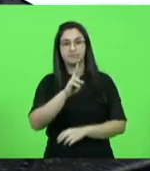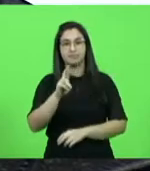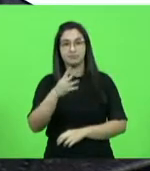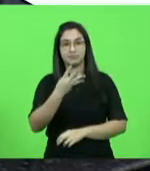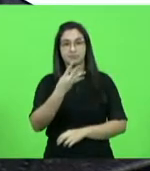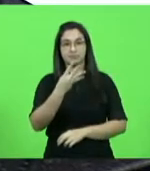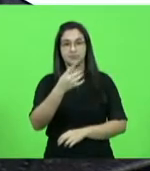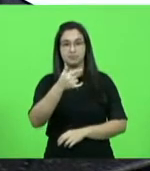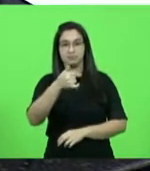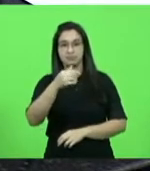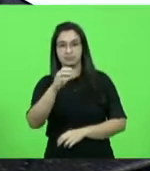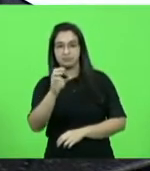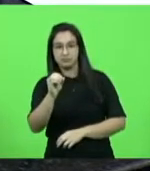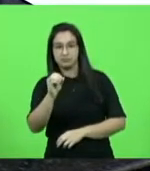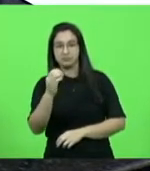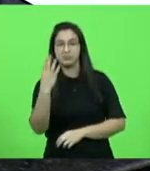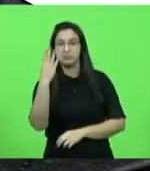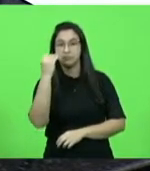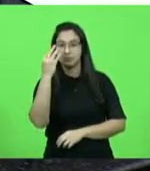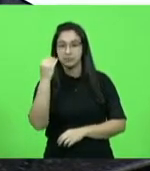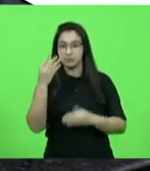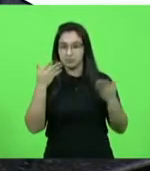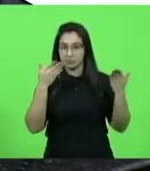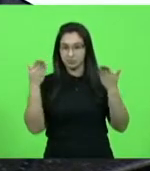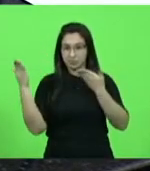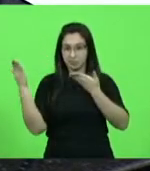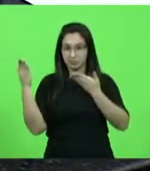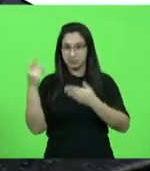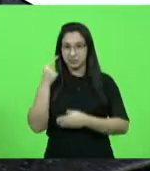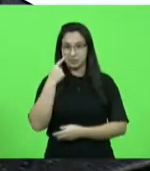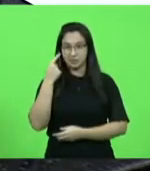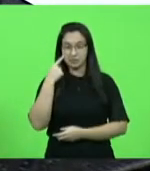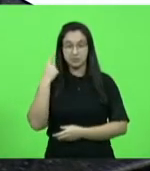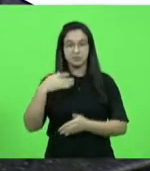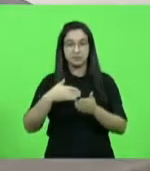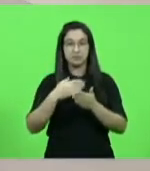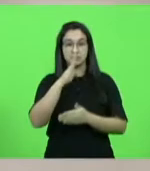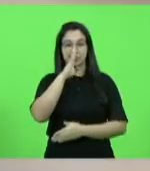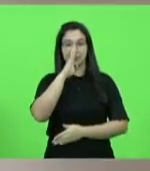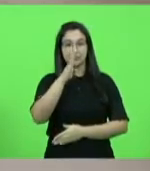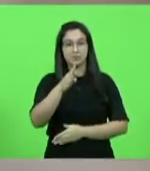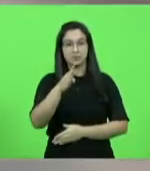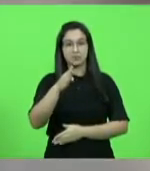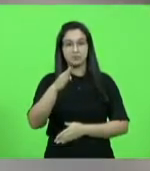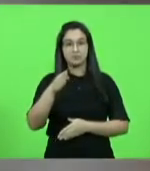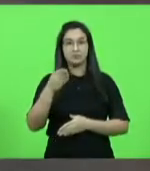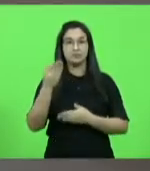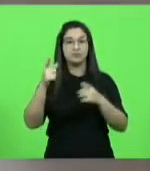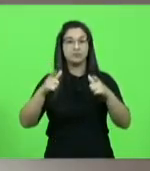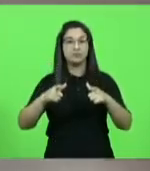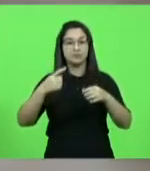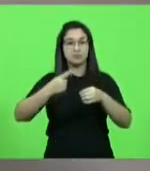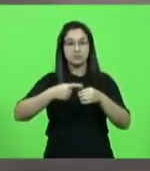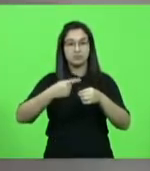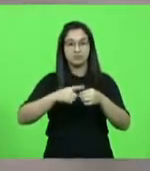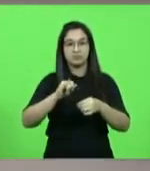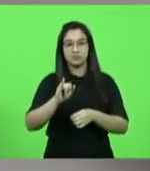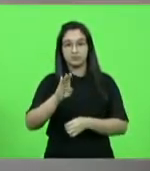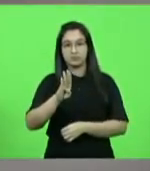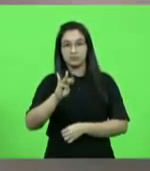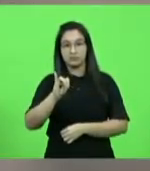acompanhamos é do trecho, principalmente, da cidade de Ibirama até o município de